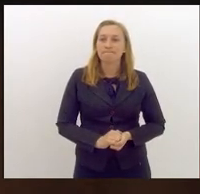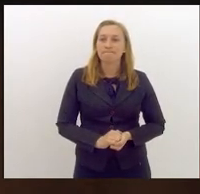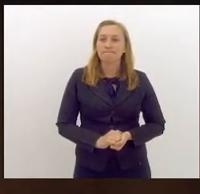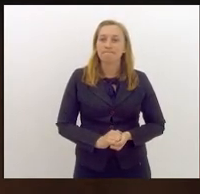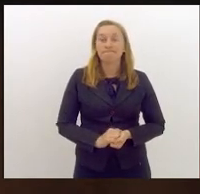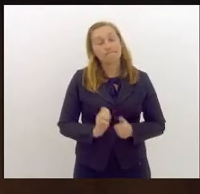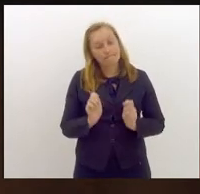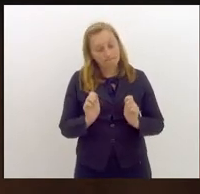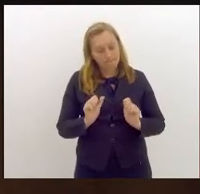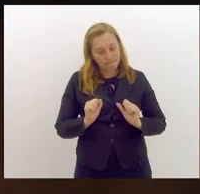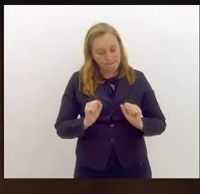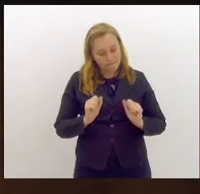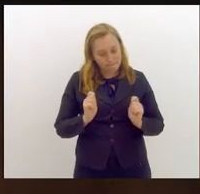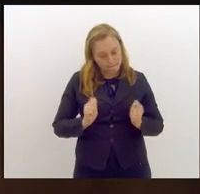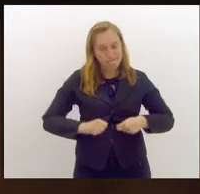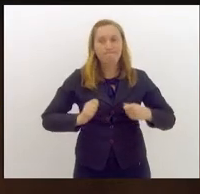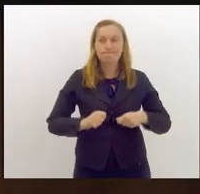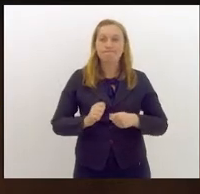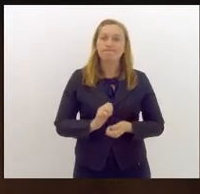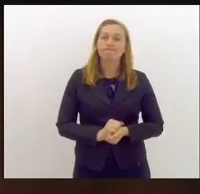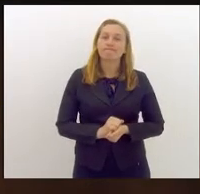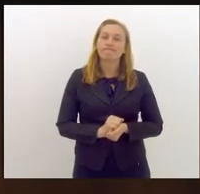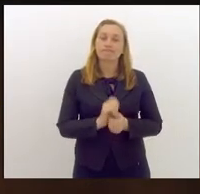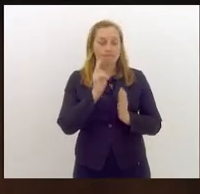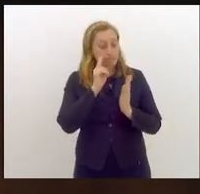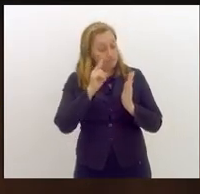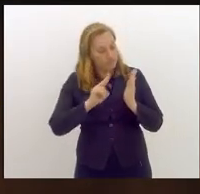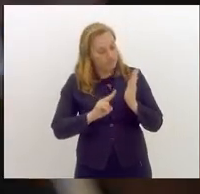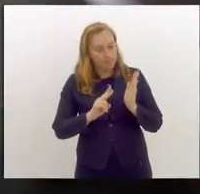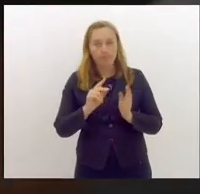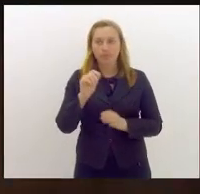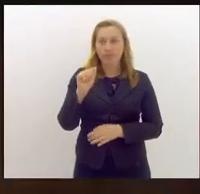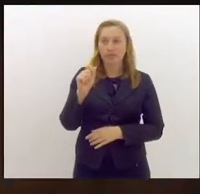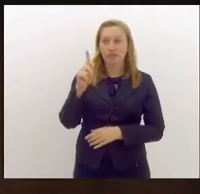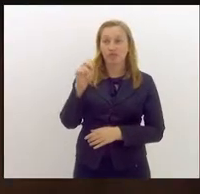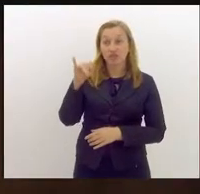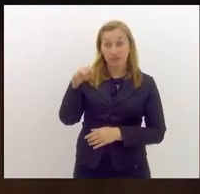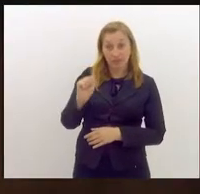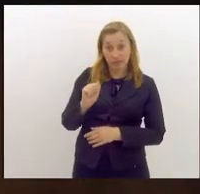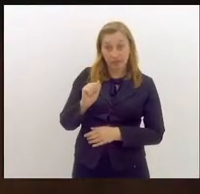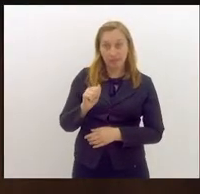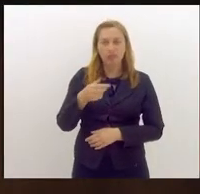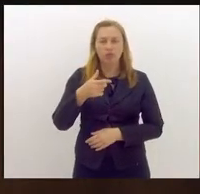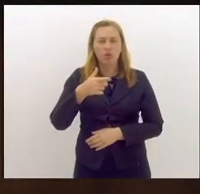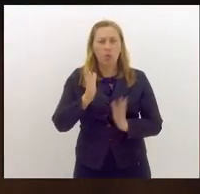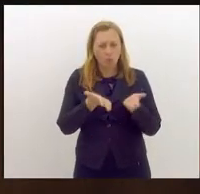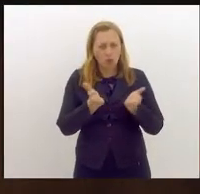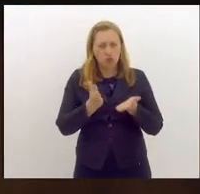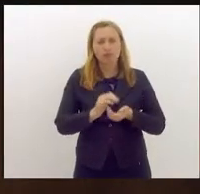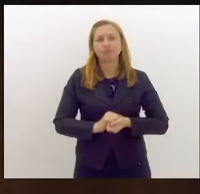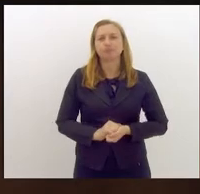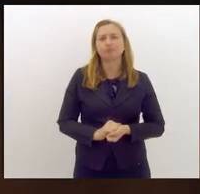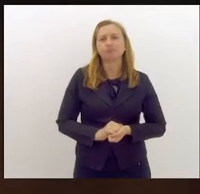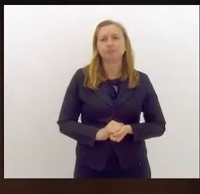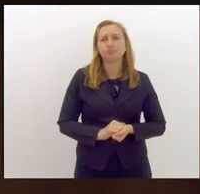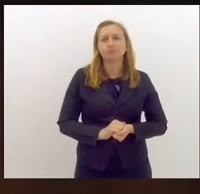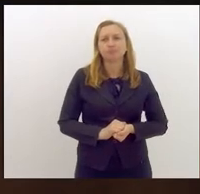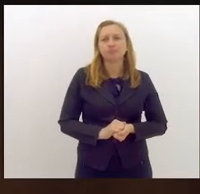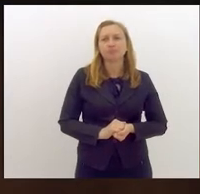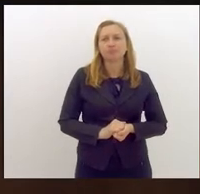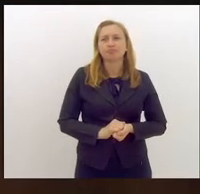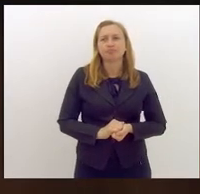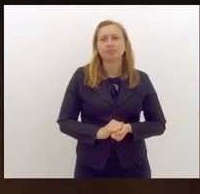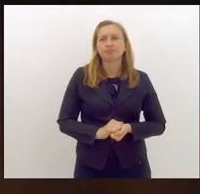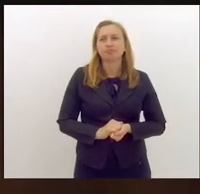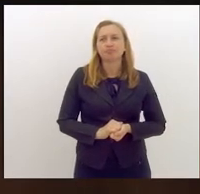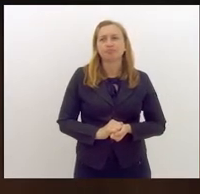Possivelmente eu tive olhando agenda no dia de hoje a